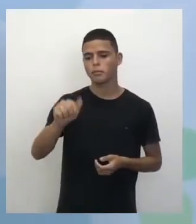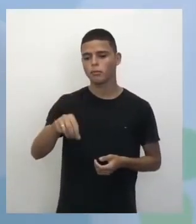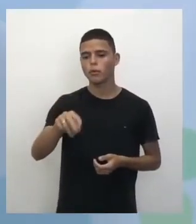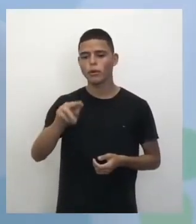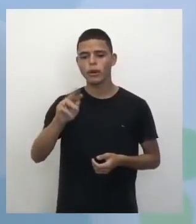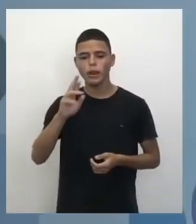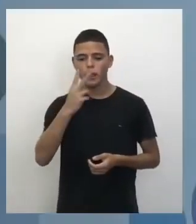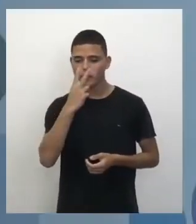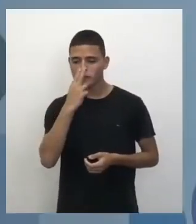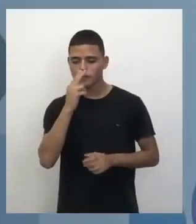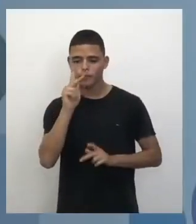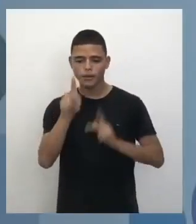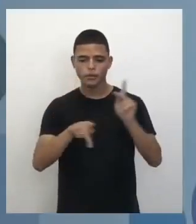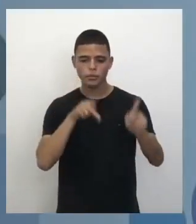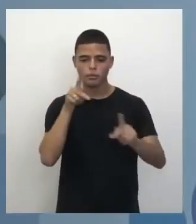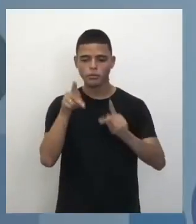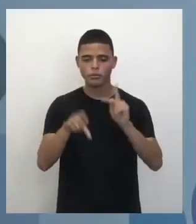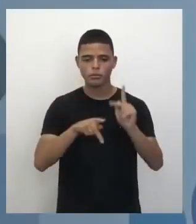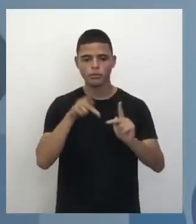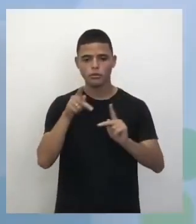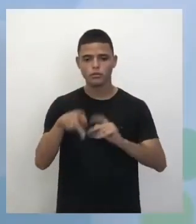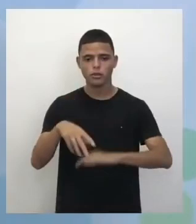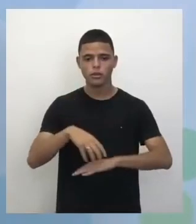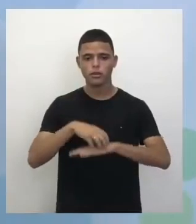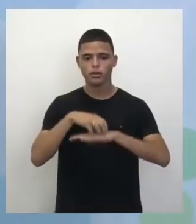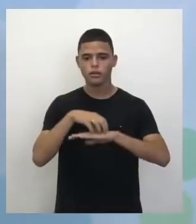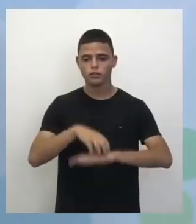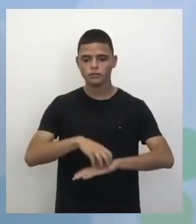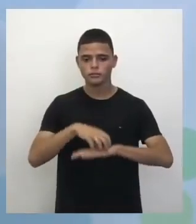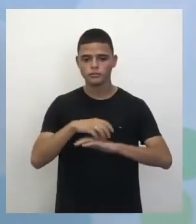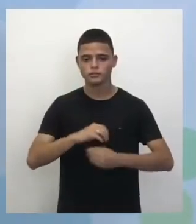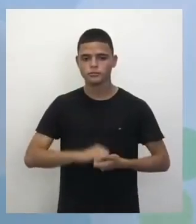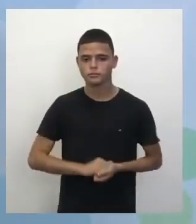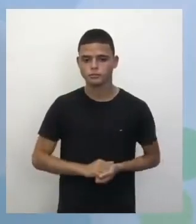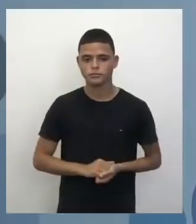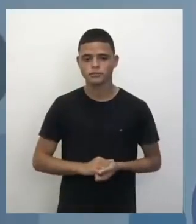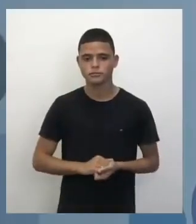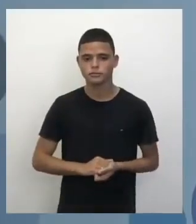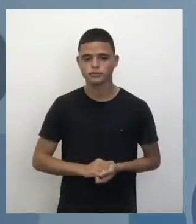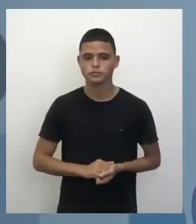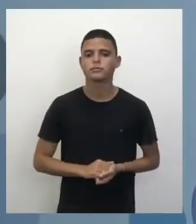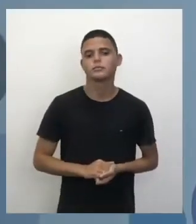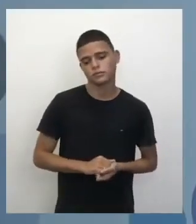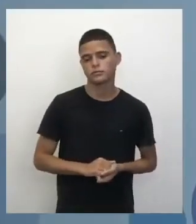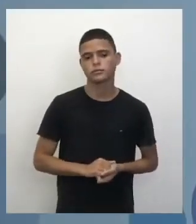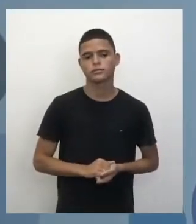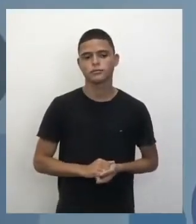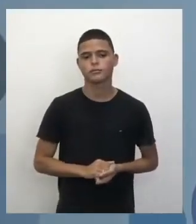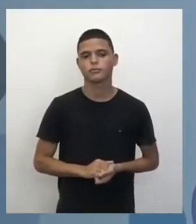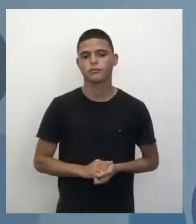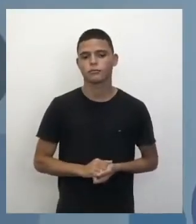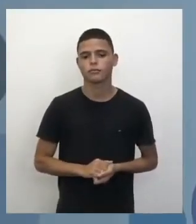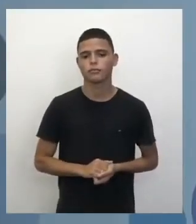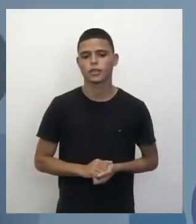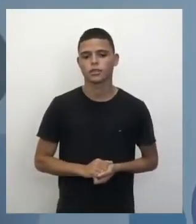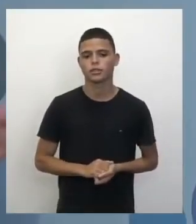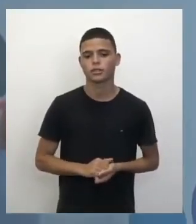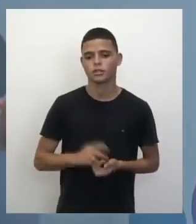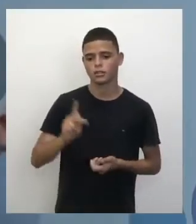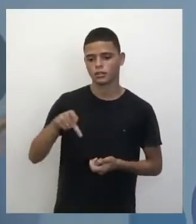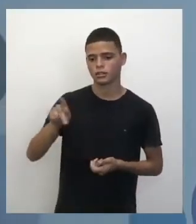center. Mamonas, é verdade. Quem que é lá do Secap. Do Secap, Guarulhos, minha terra. Gente, olha só,